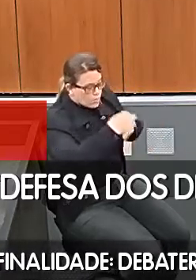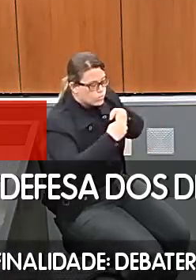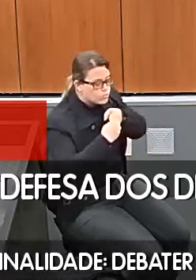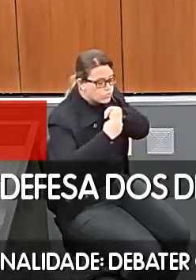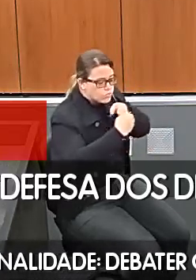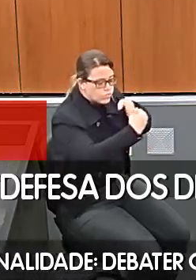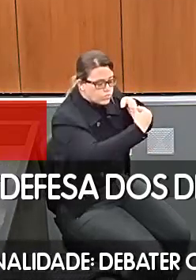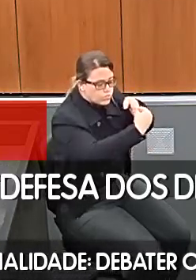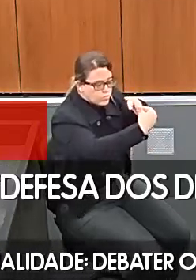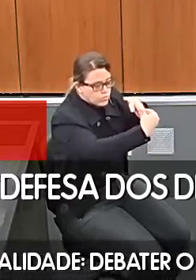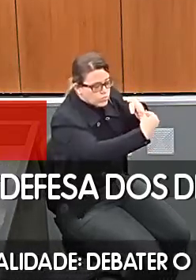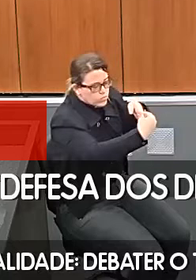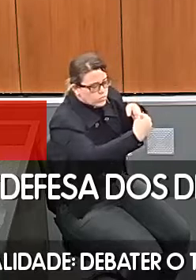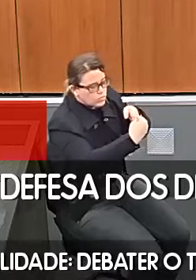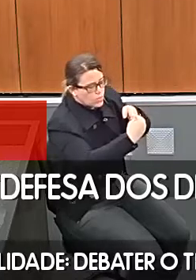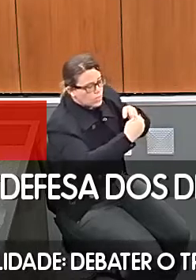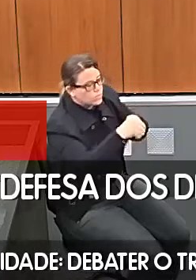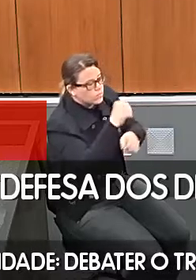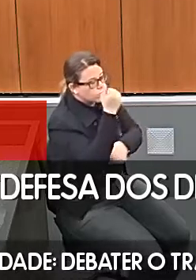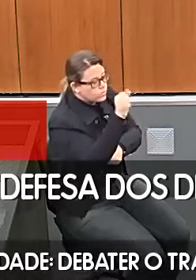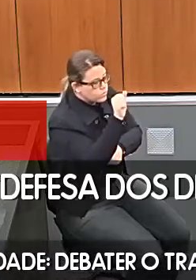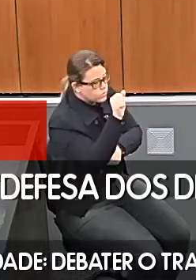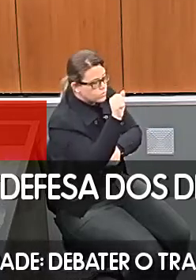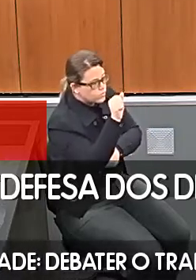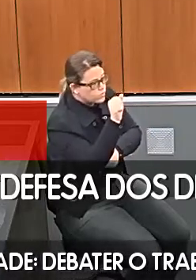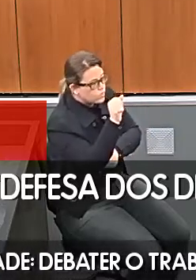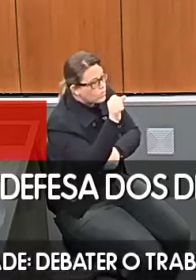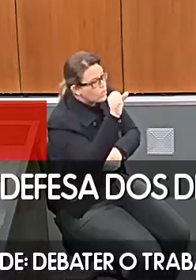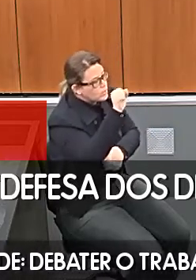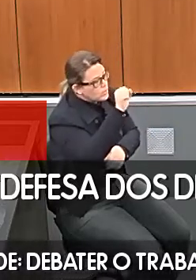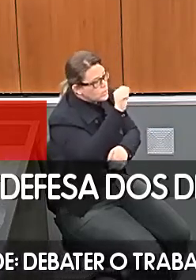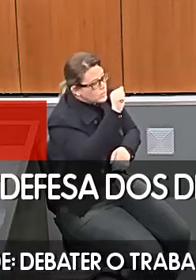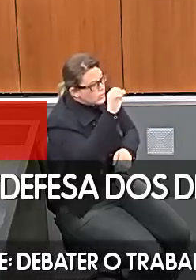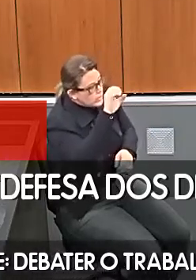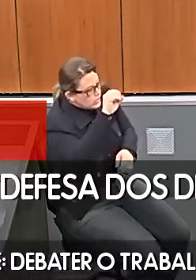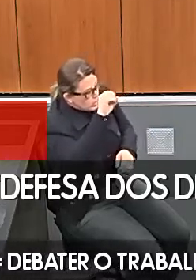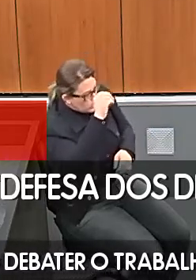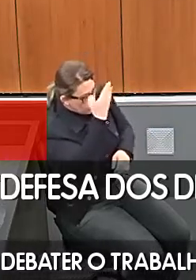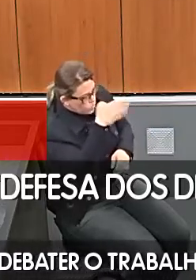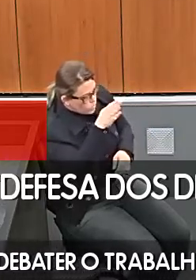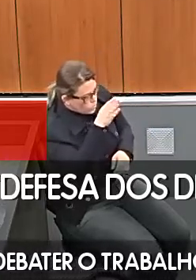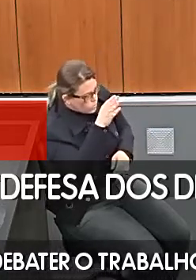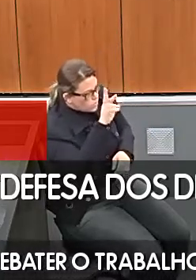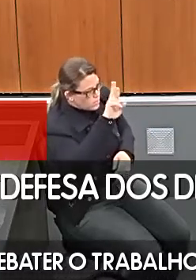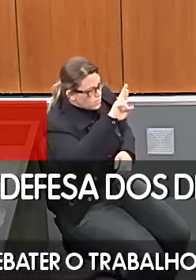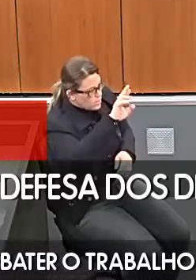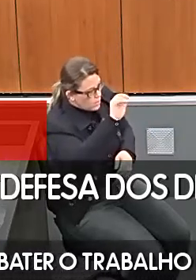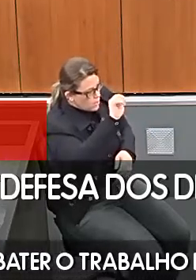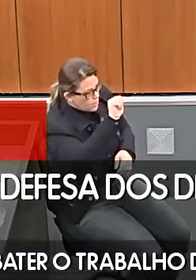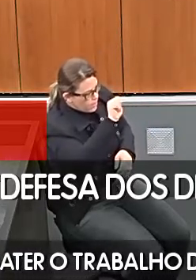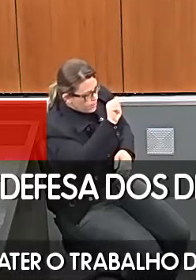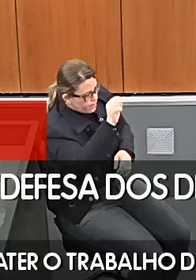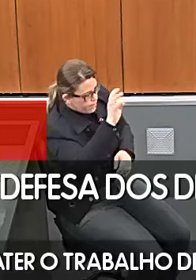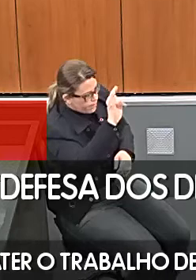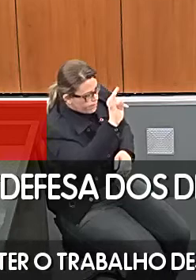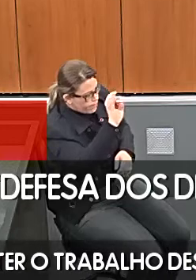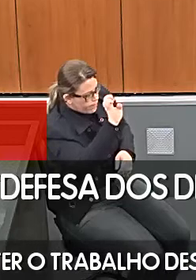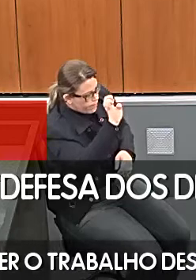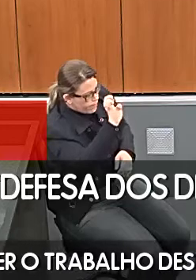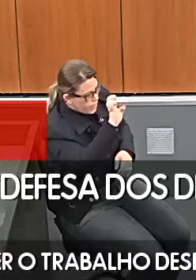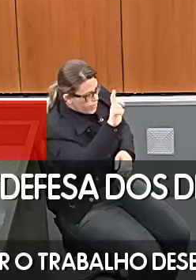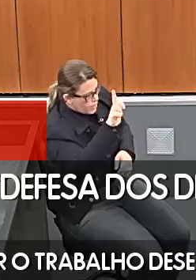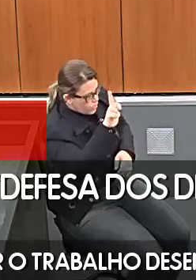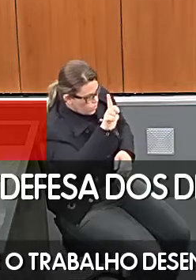Pinheiro. Promovido pelo Instituto São Rafael, escola exclusiva para pessoas com deficiência visual em Belo Horizonte,